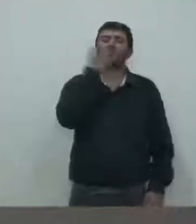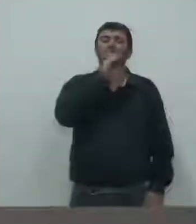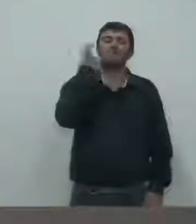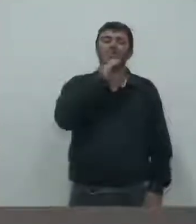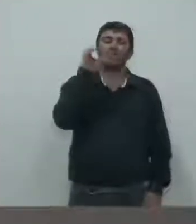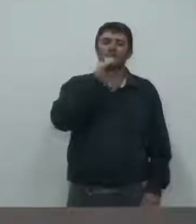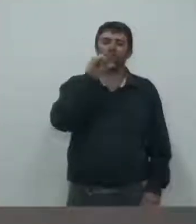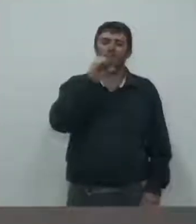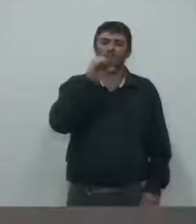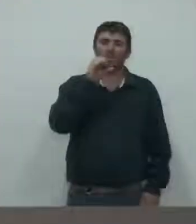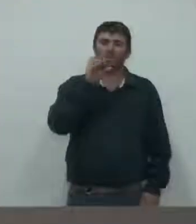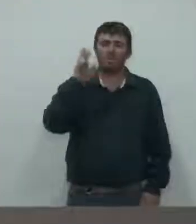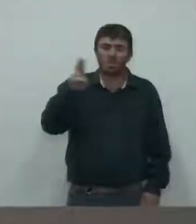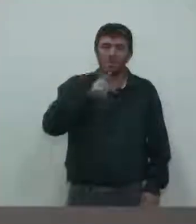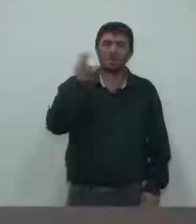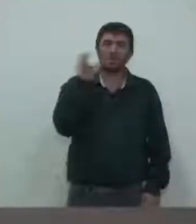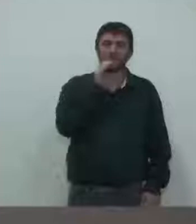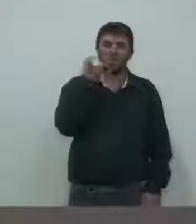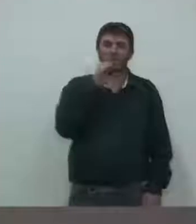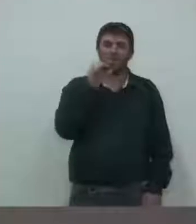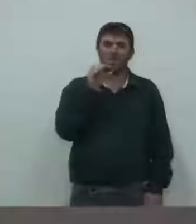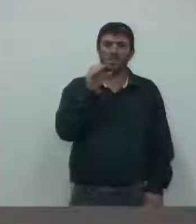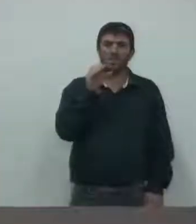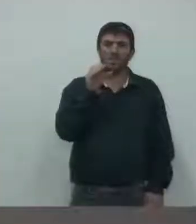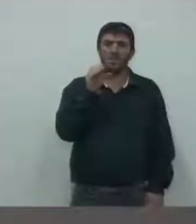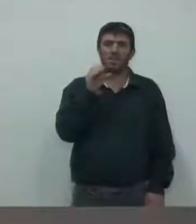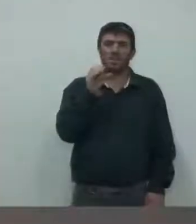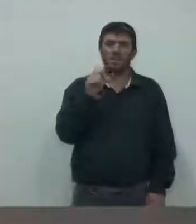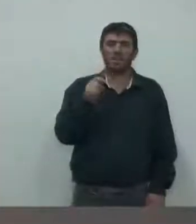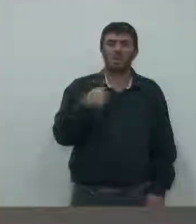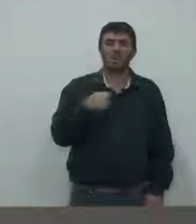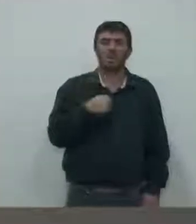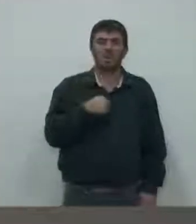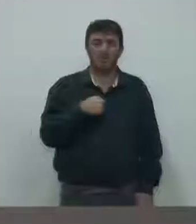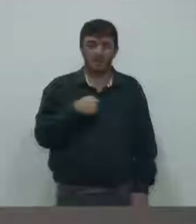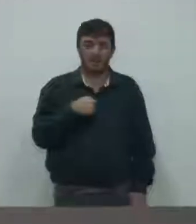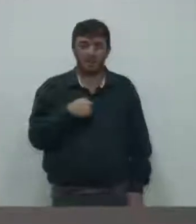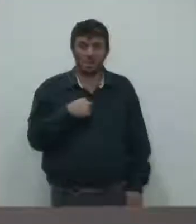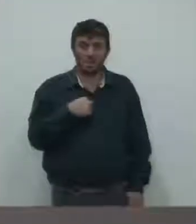mais prática. Então, assim, só para a gente, sem estender, a minha